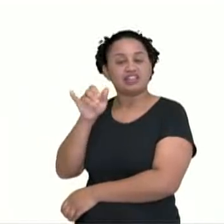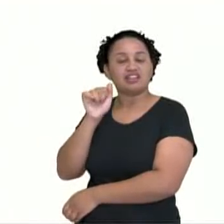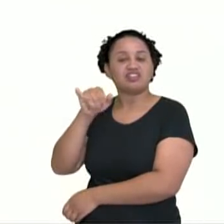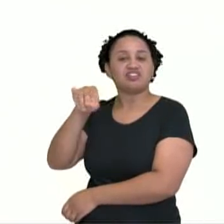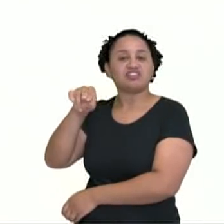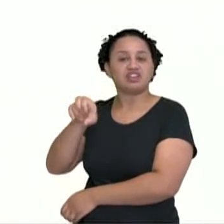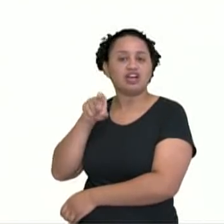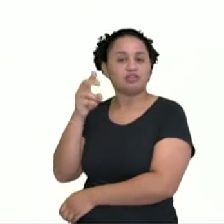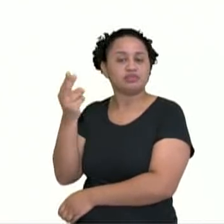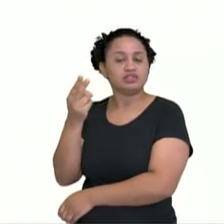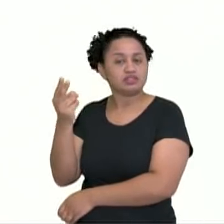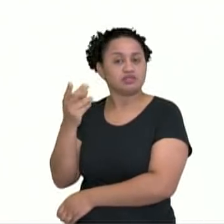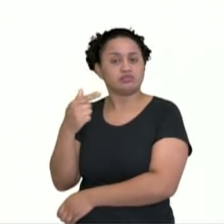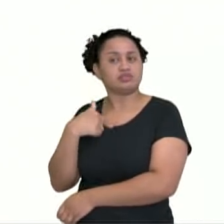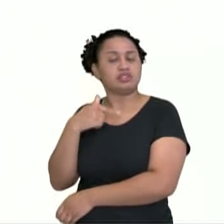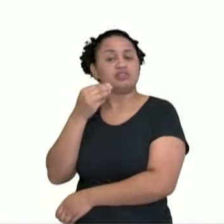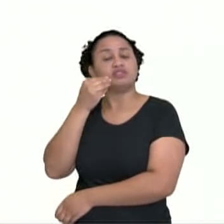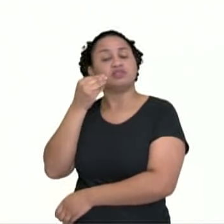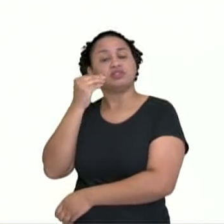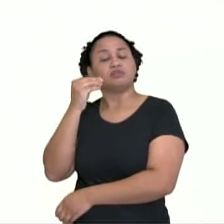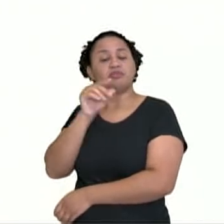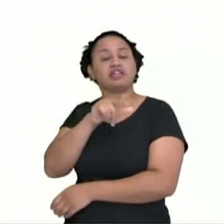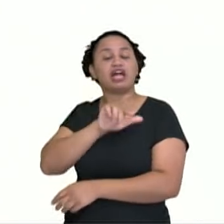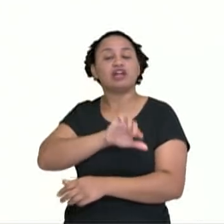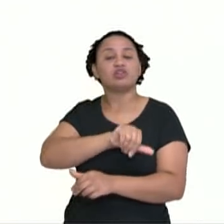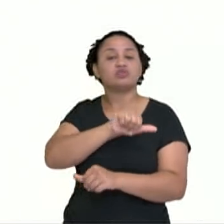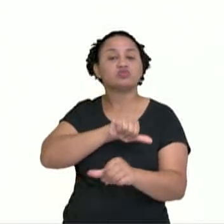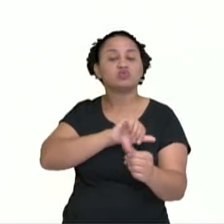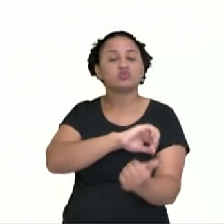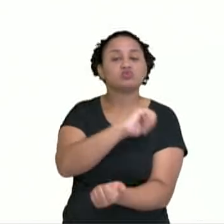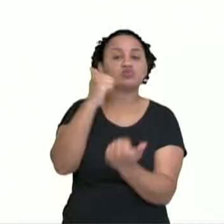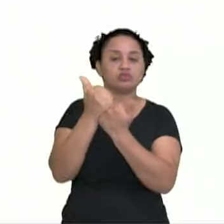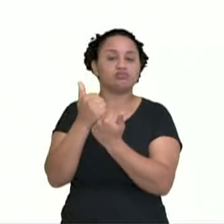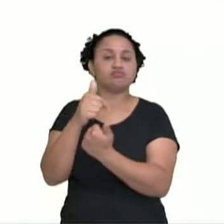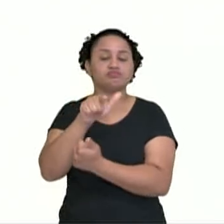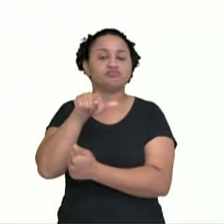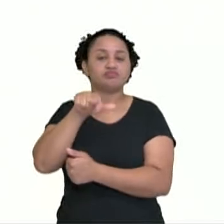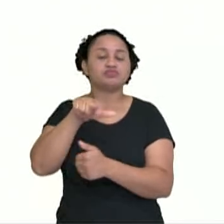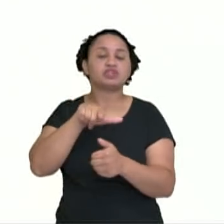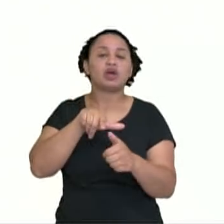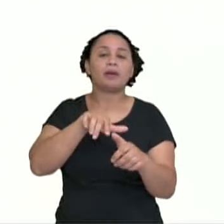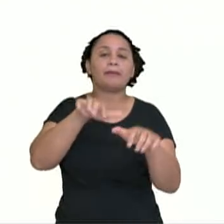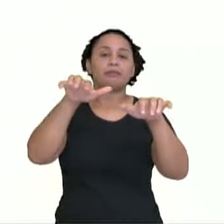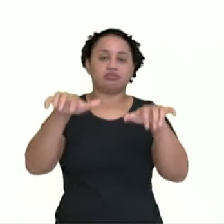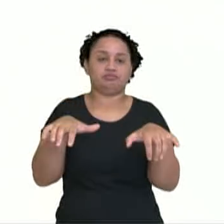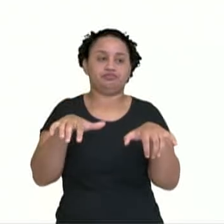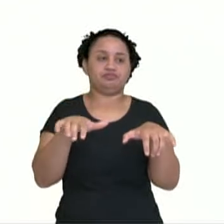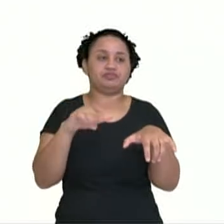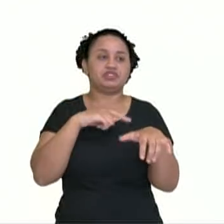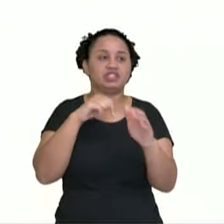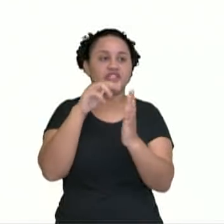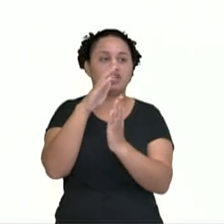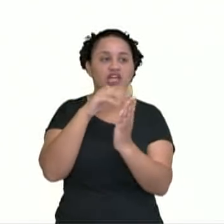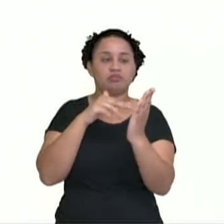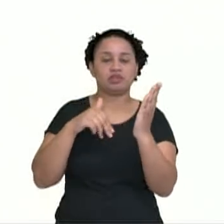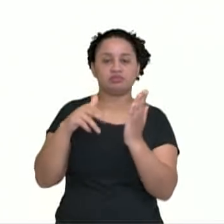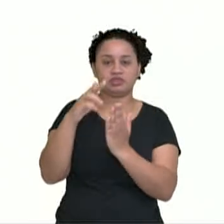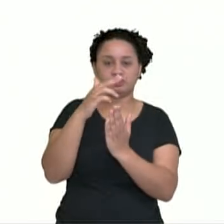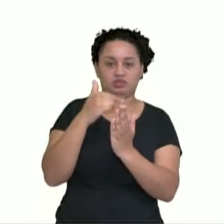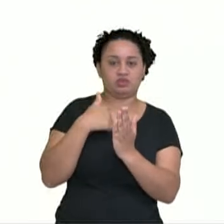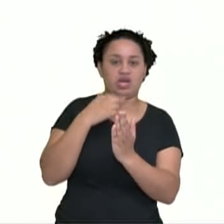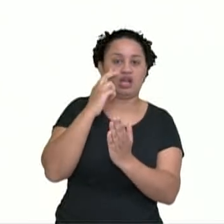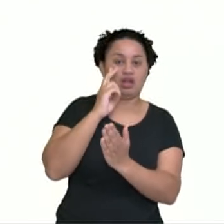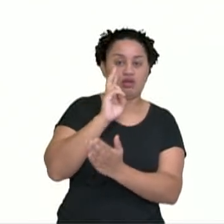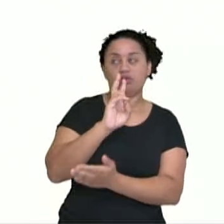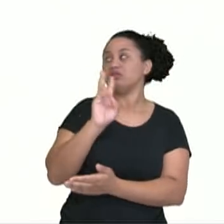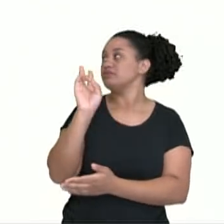II e eles então vão tentar tomar o trono inglês. Aqui a gente tem uma pintura, né, do Guilherme de